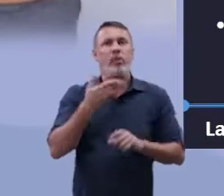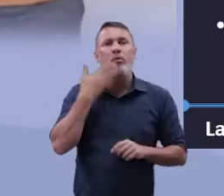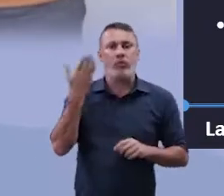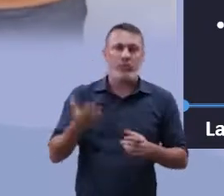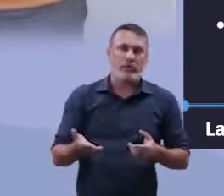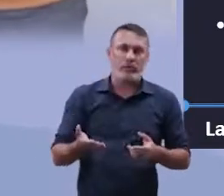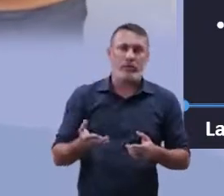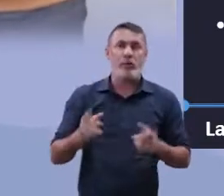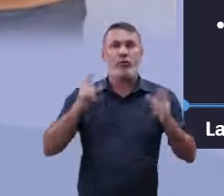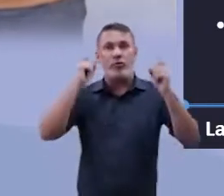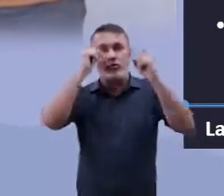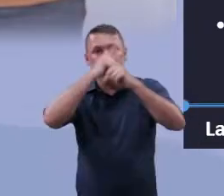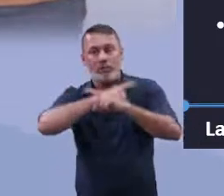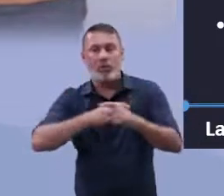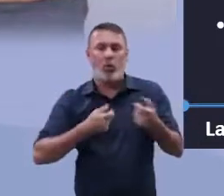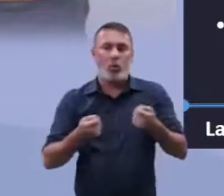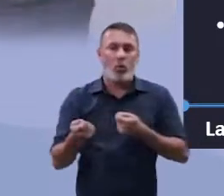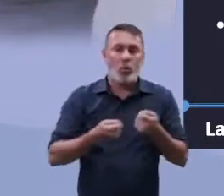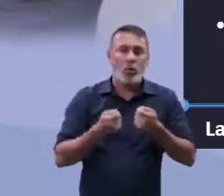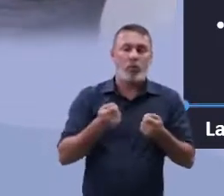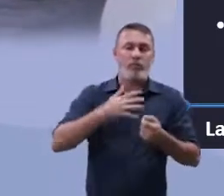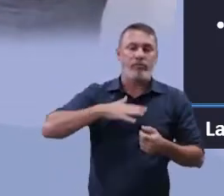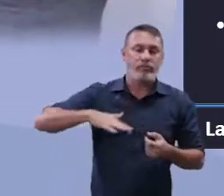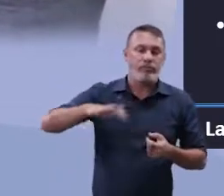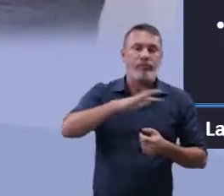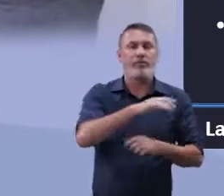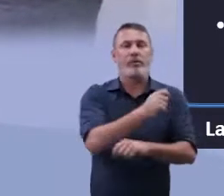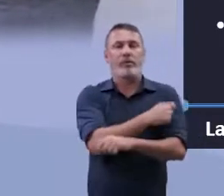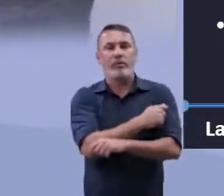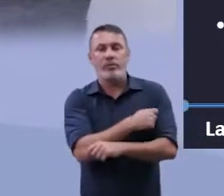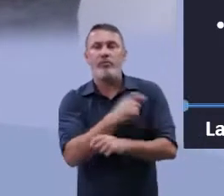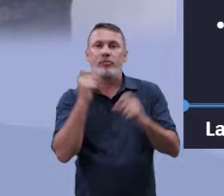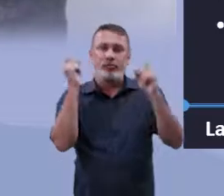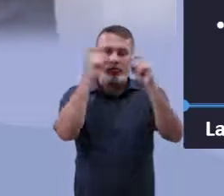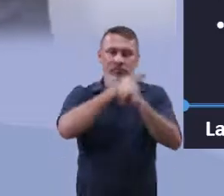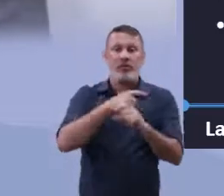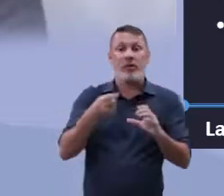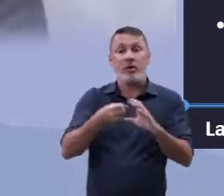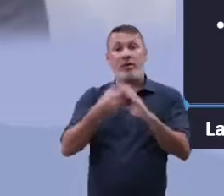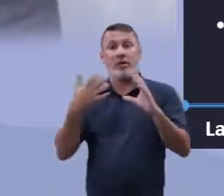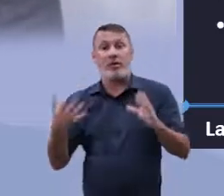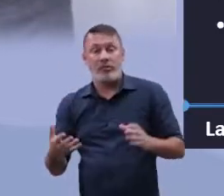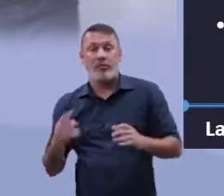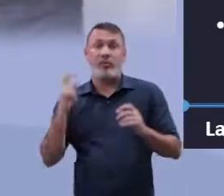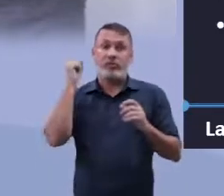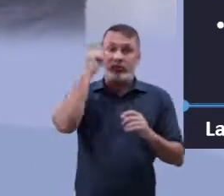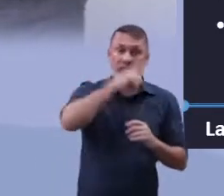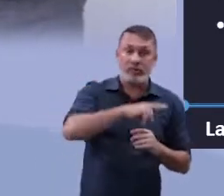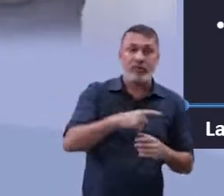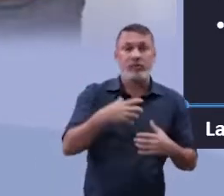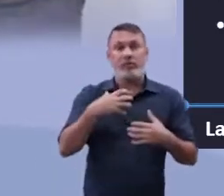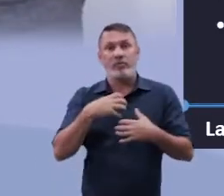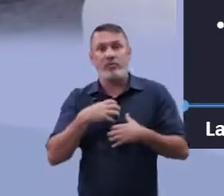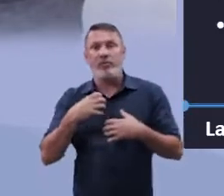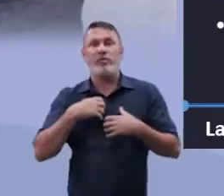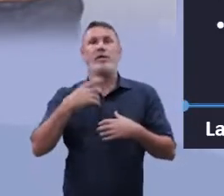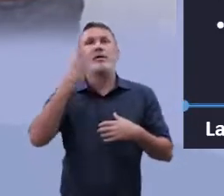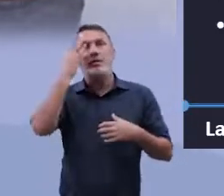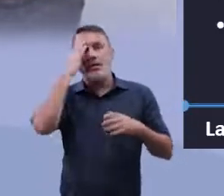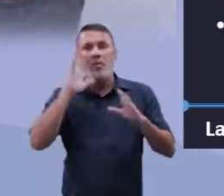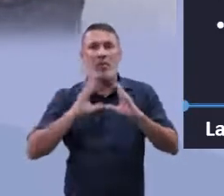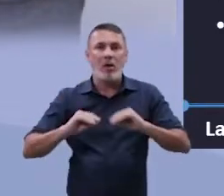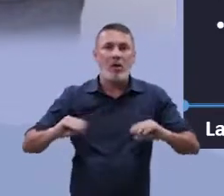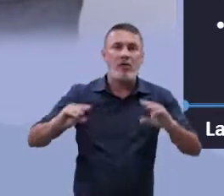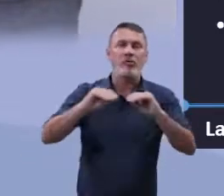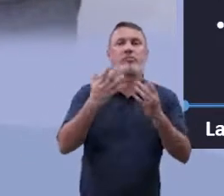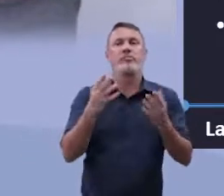Dificuldade de controle e monitoramento do alunado. O aluno ele não tinha essa característica, ele sabia mexer, mas não recebeu uma educação para